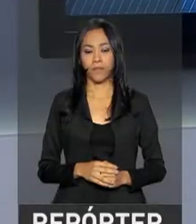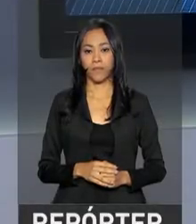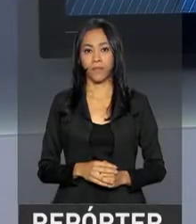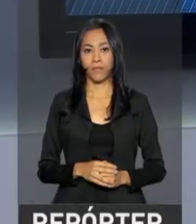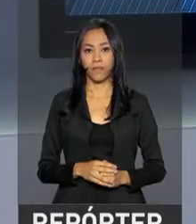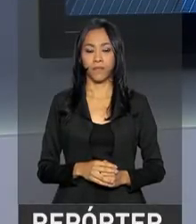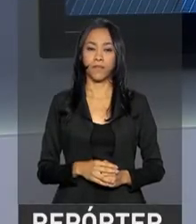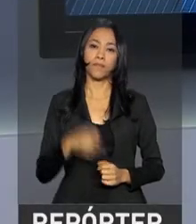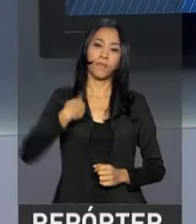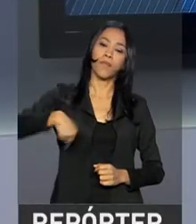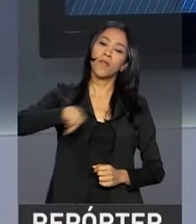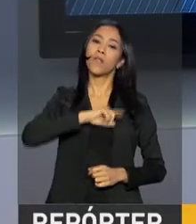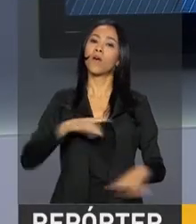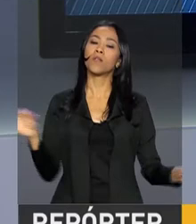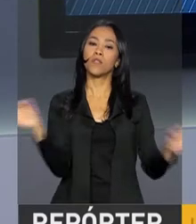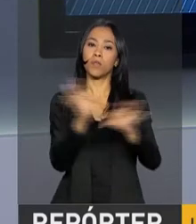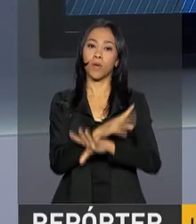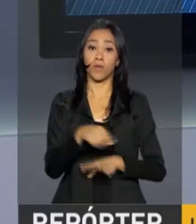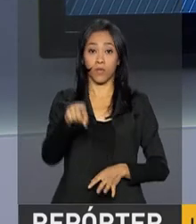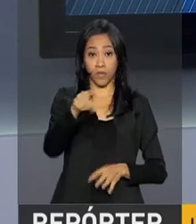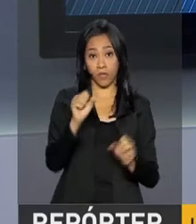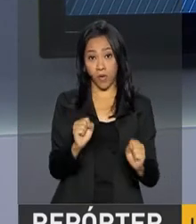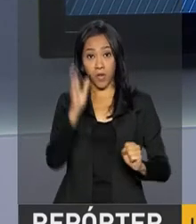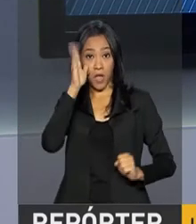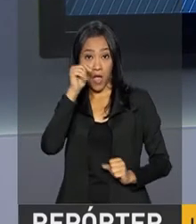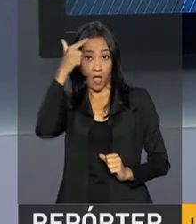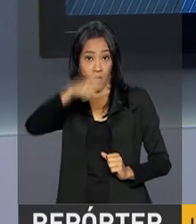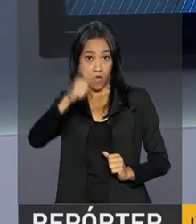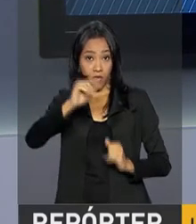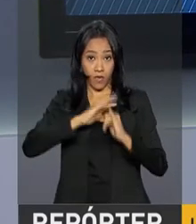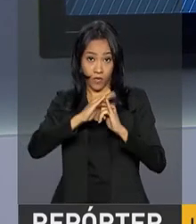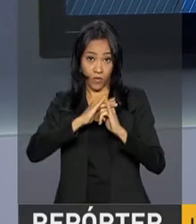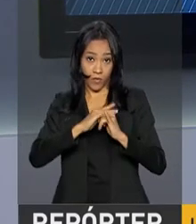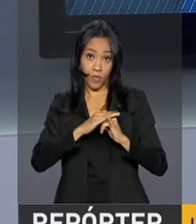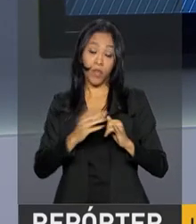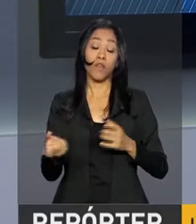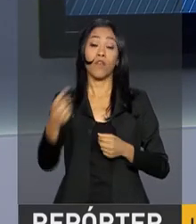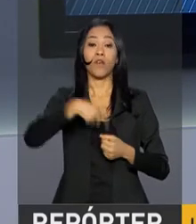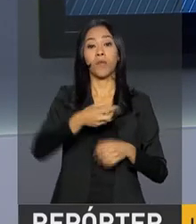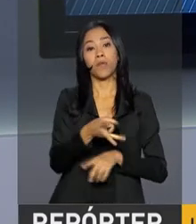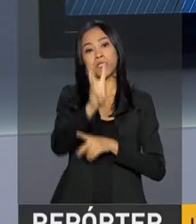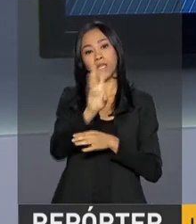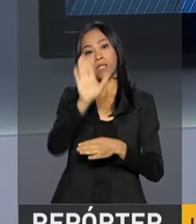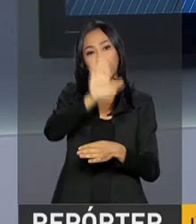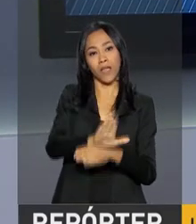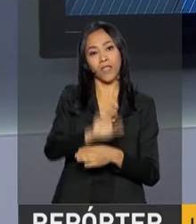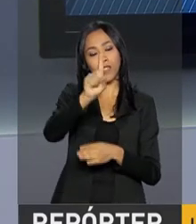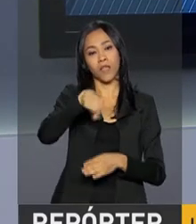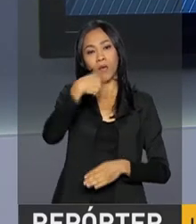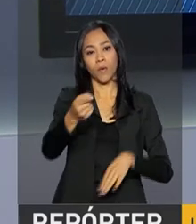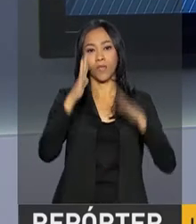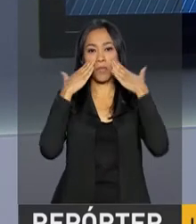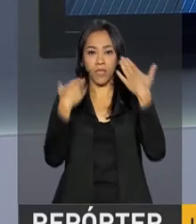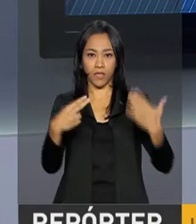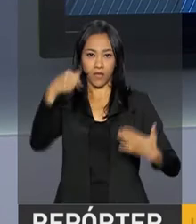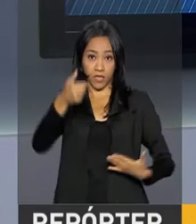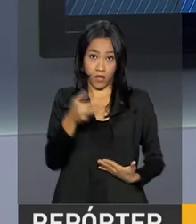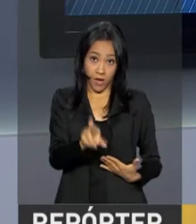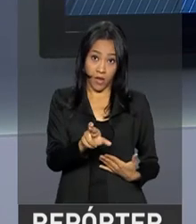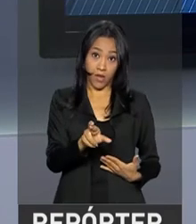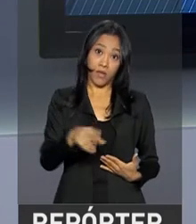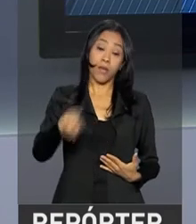nós ficamos por aqui você pode rever as reportagens no youtube voltamos às três da tarde na próxima edição do repórter